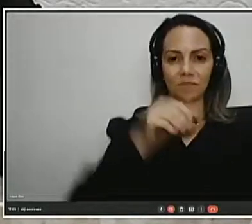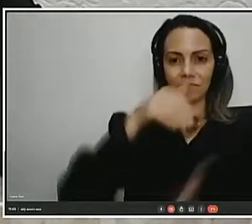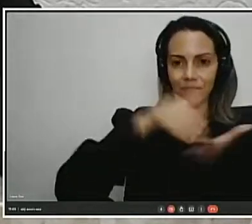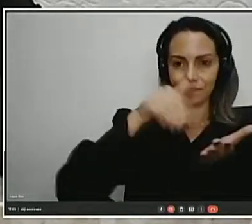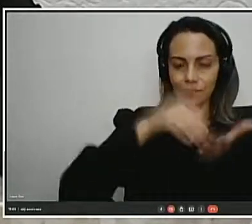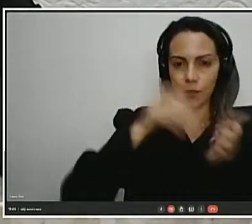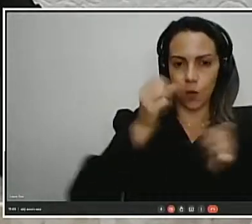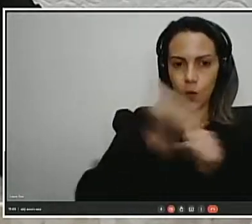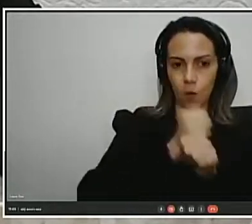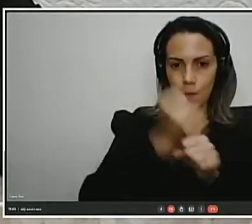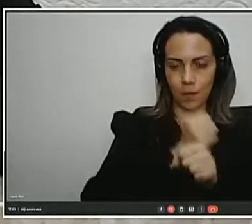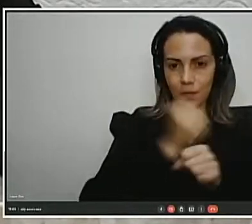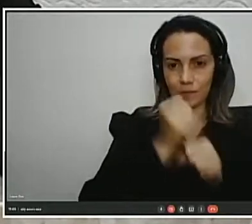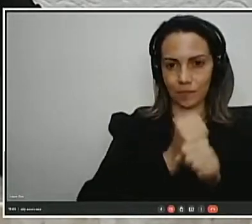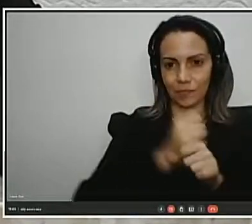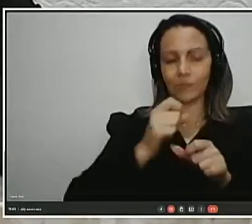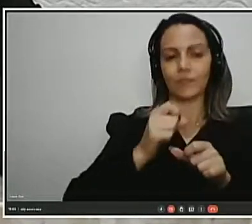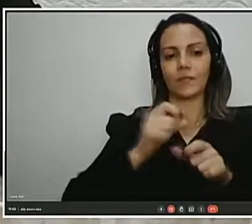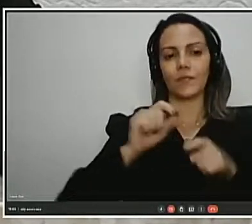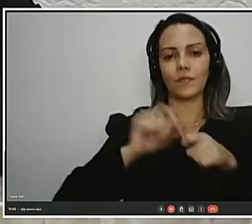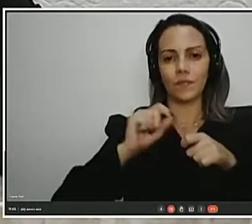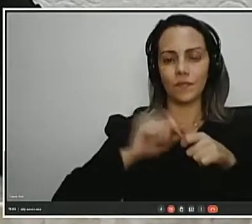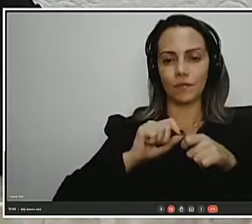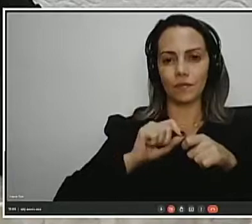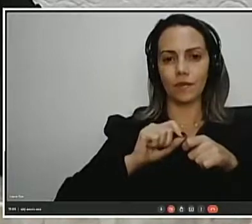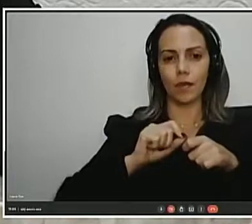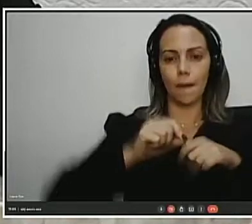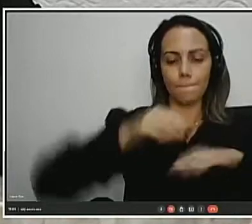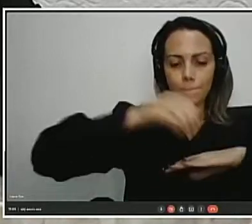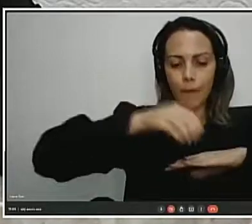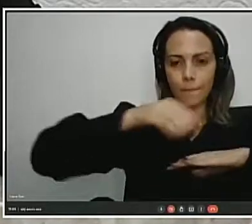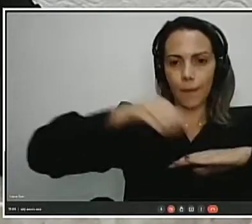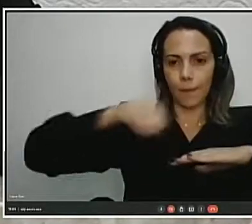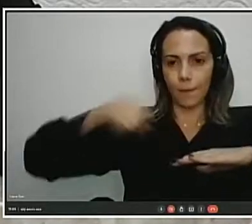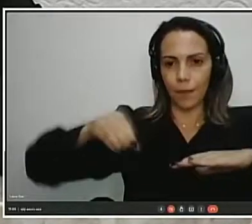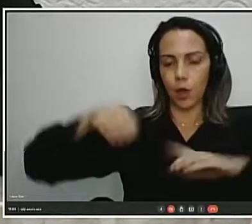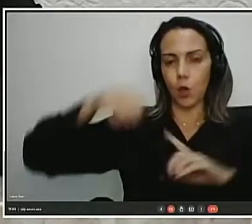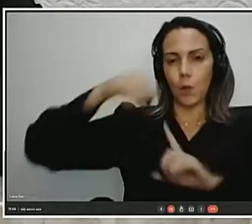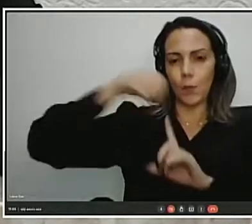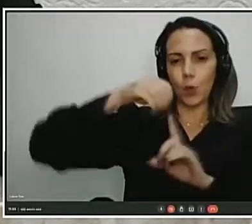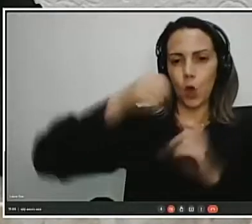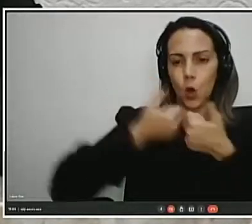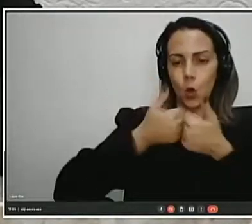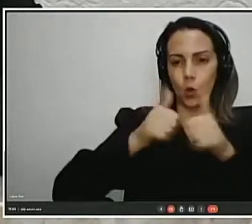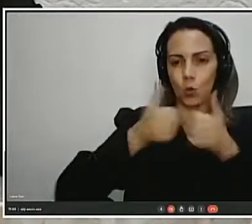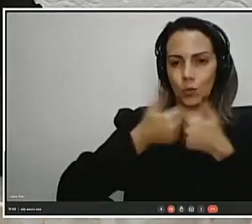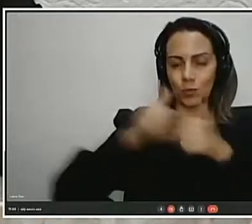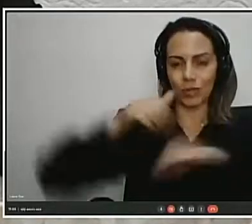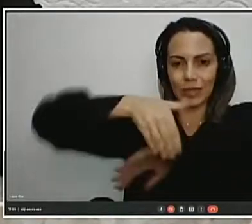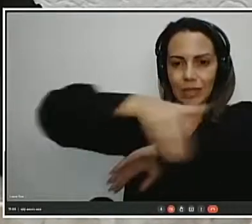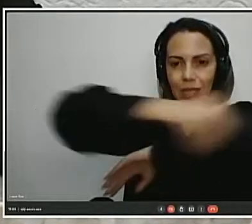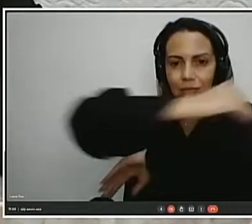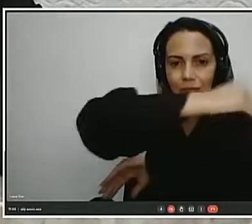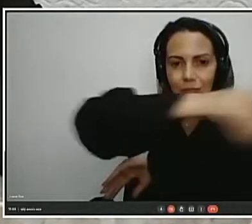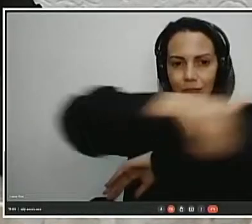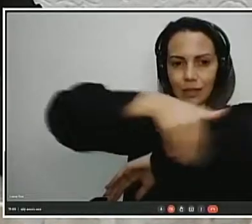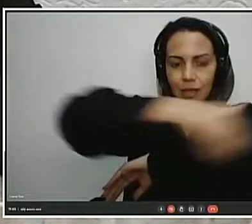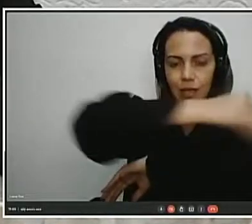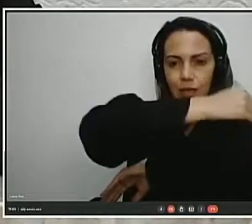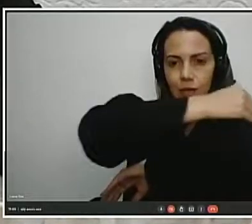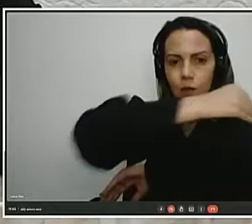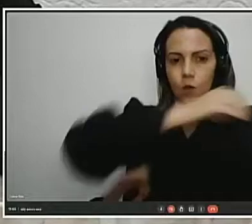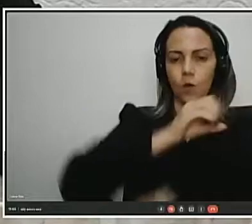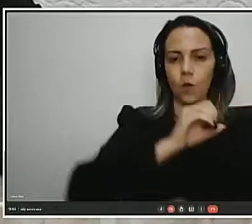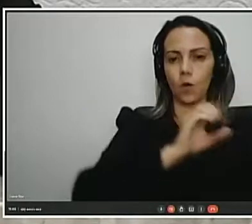a colocação de pedriscos no ponto de ônibus localizado na esquina da Rua Ortiz Valdraff com a Avenida